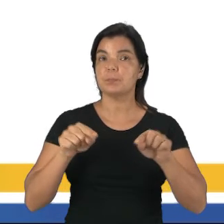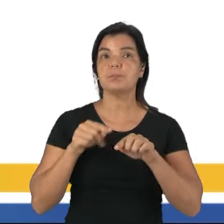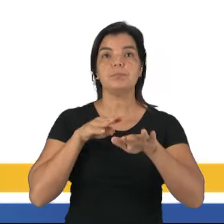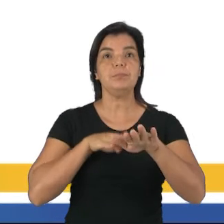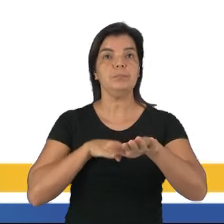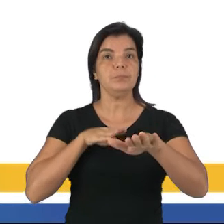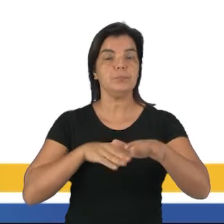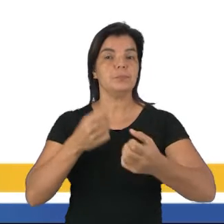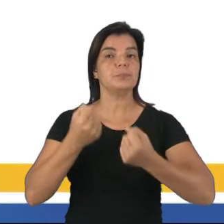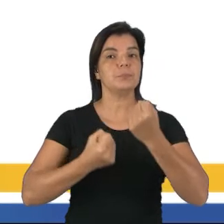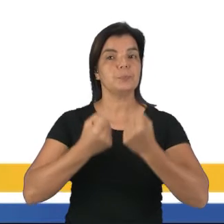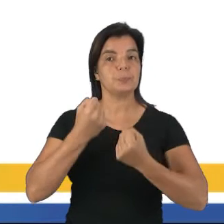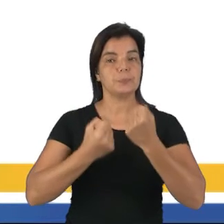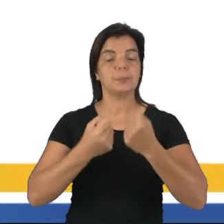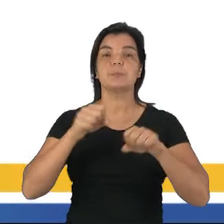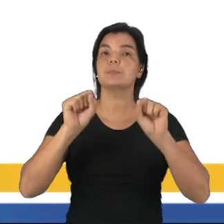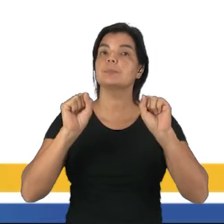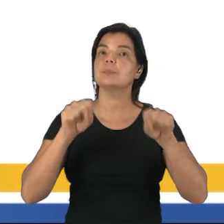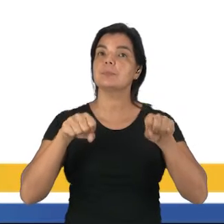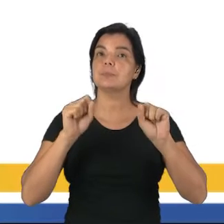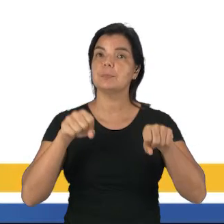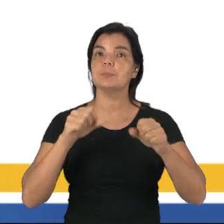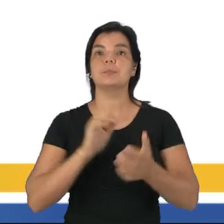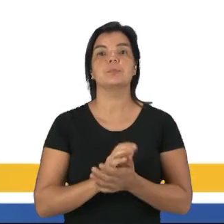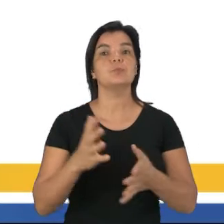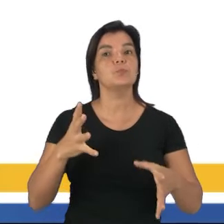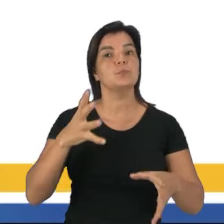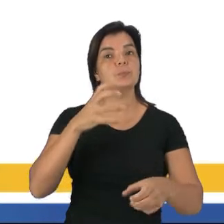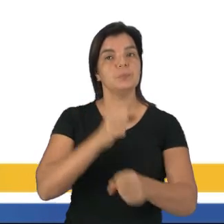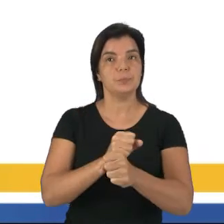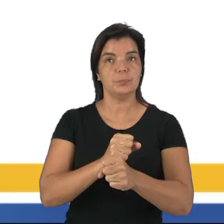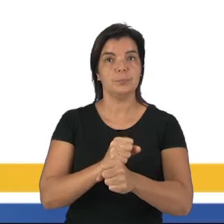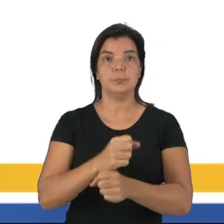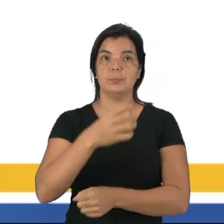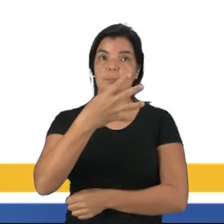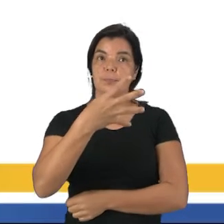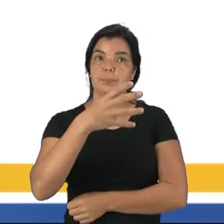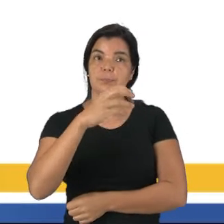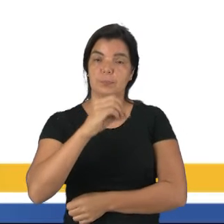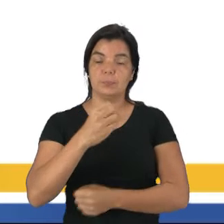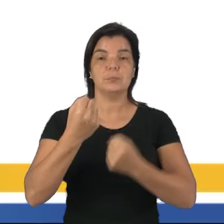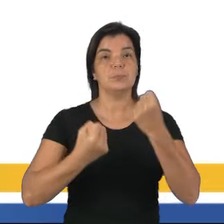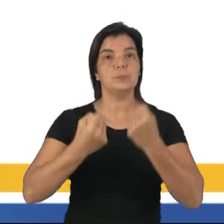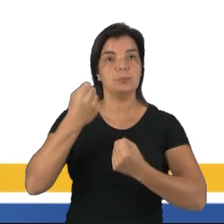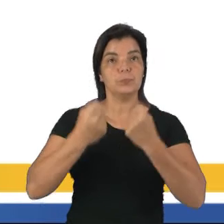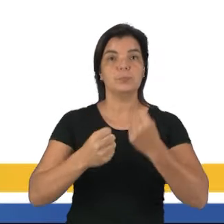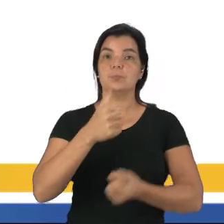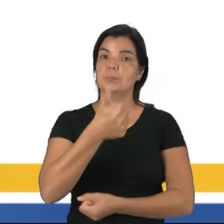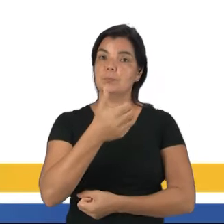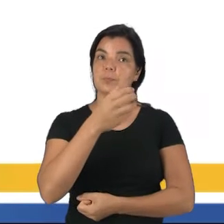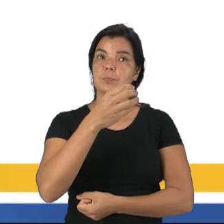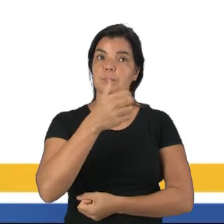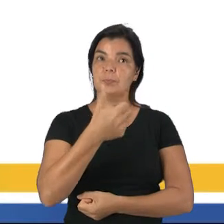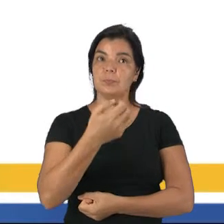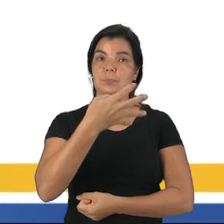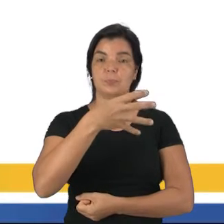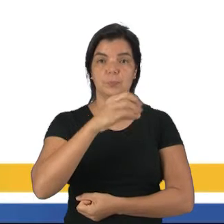um pátio estão estacionados carros e motos, somando o total de 40 veículos